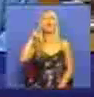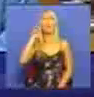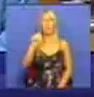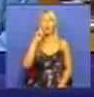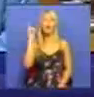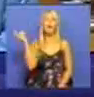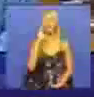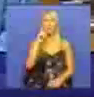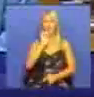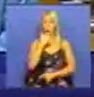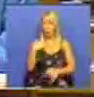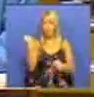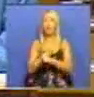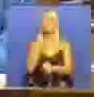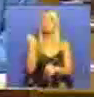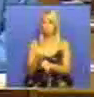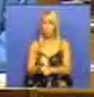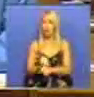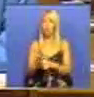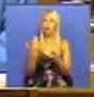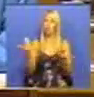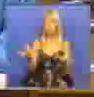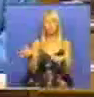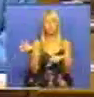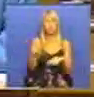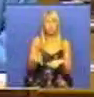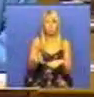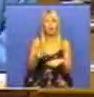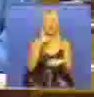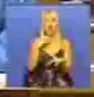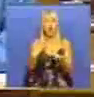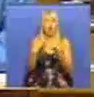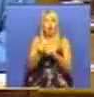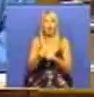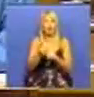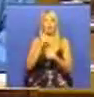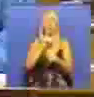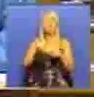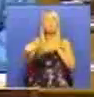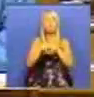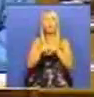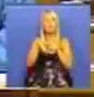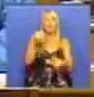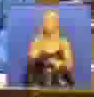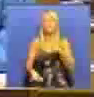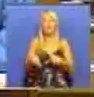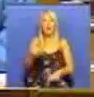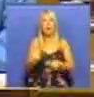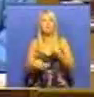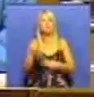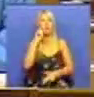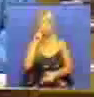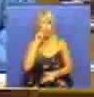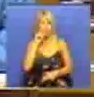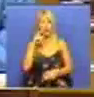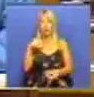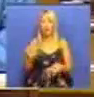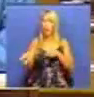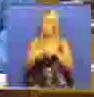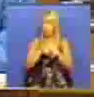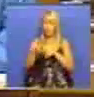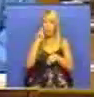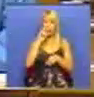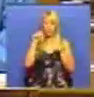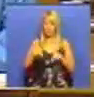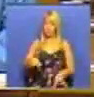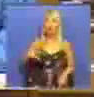Trabalho vem, ao que sabemos, acompanhada das chamadas políticas de flexi-segurança. As políticas de segurança no nosso